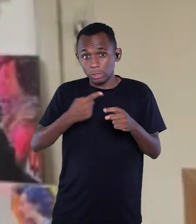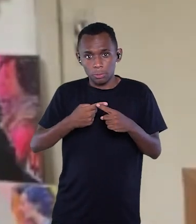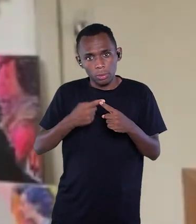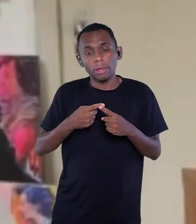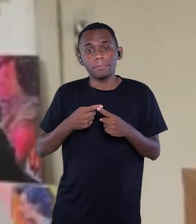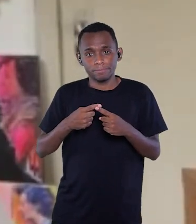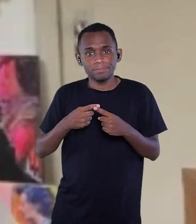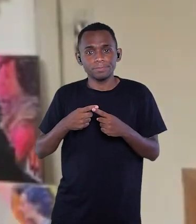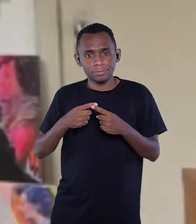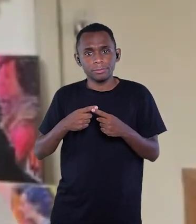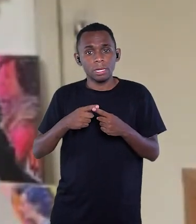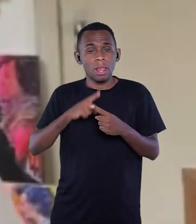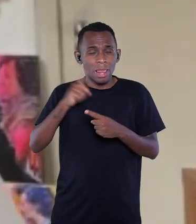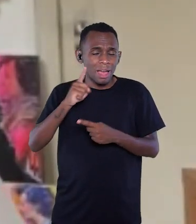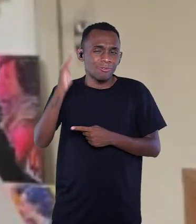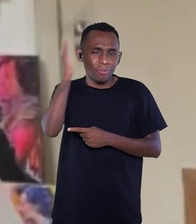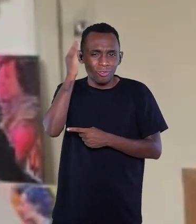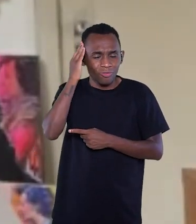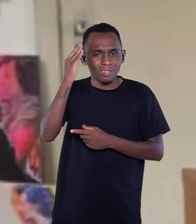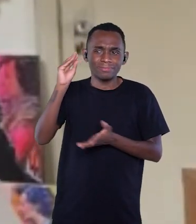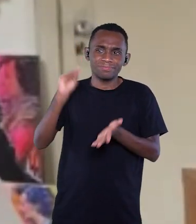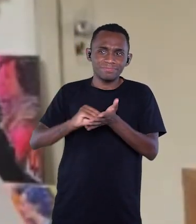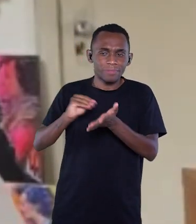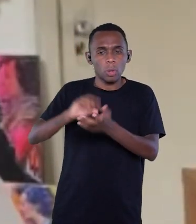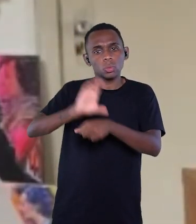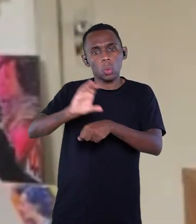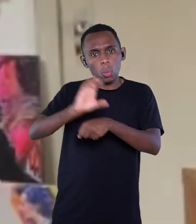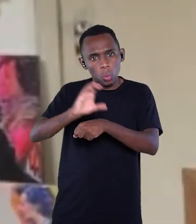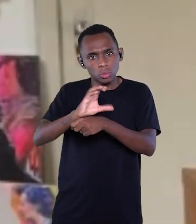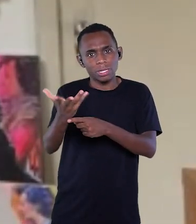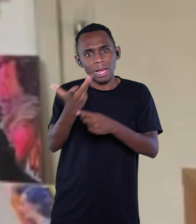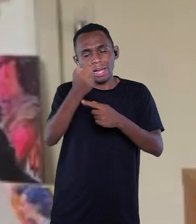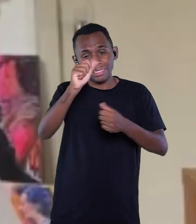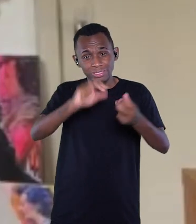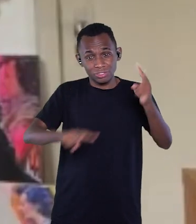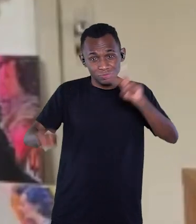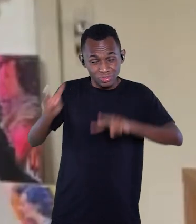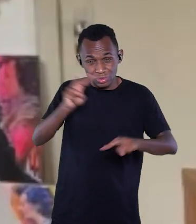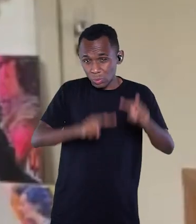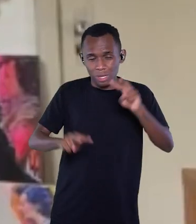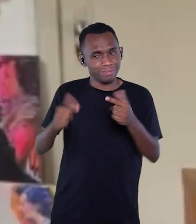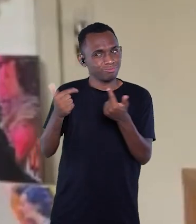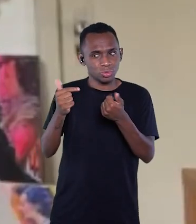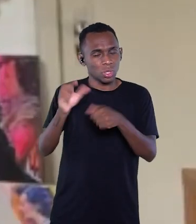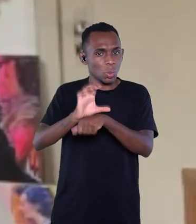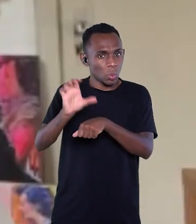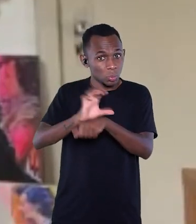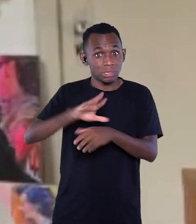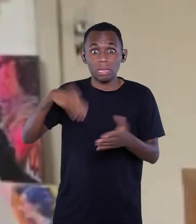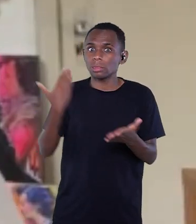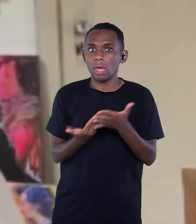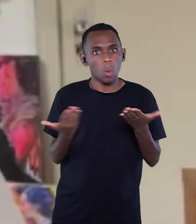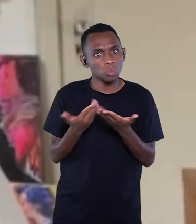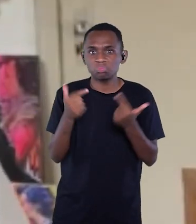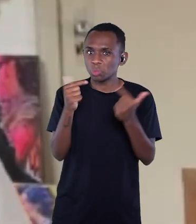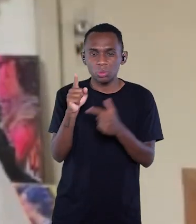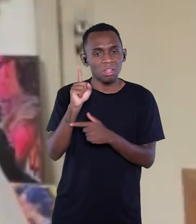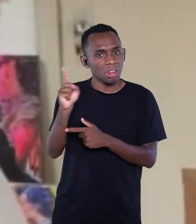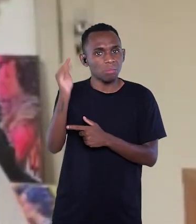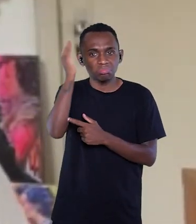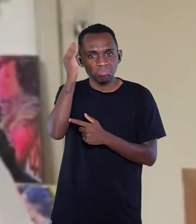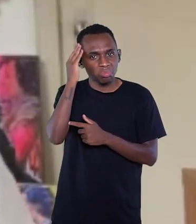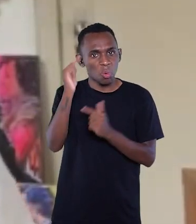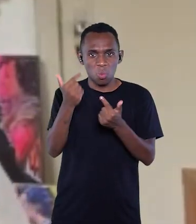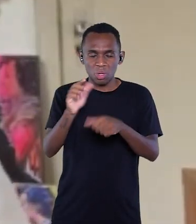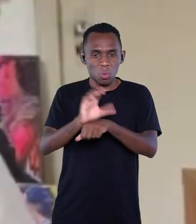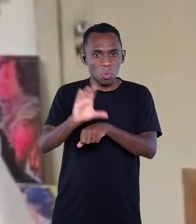lá em Cuiabá, não tem artes visuais, né? Não é um curso que existe lá até hoje, se eu não me engano. Então